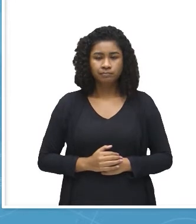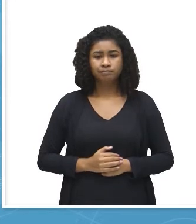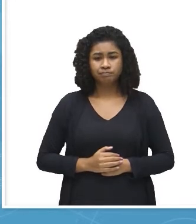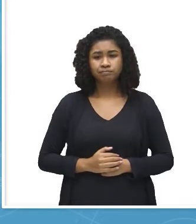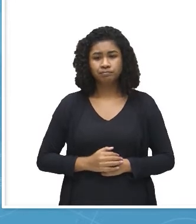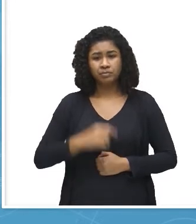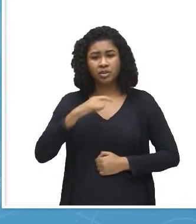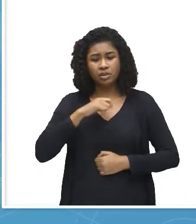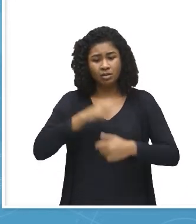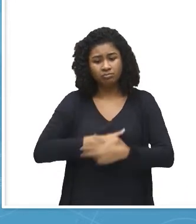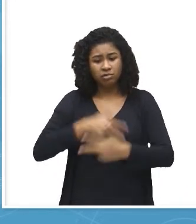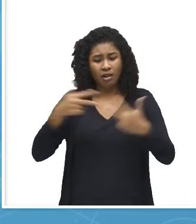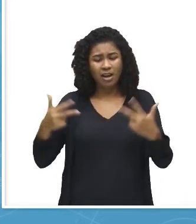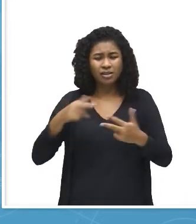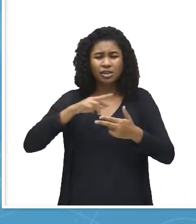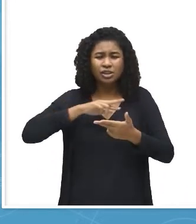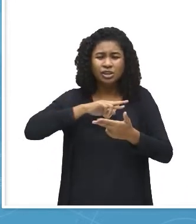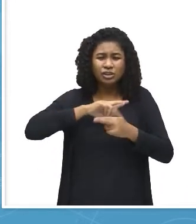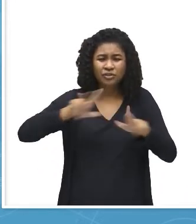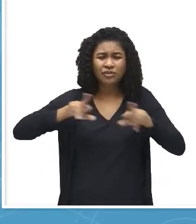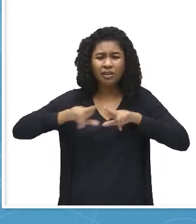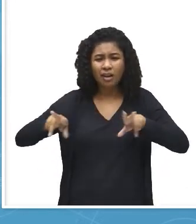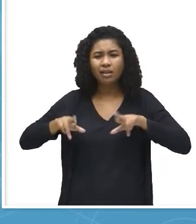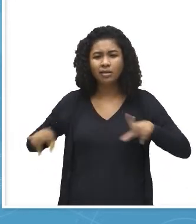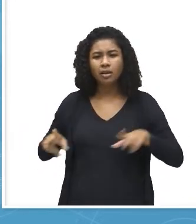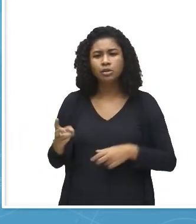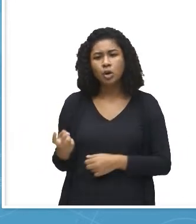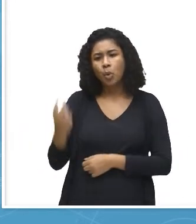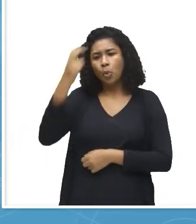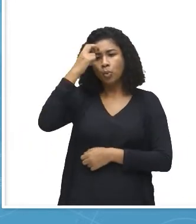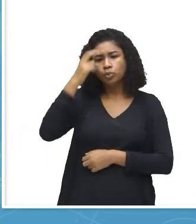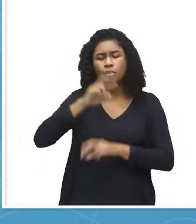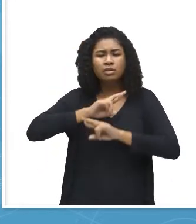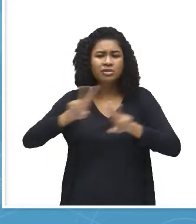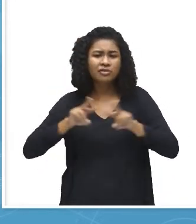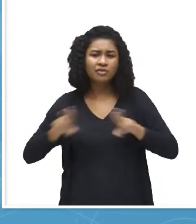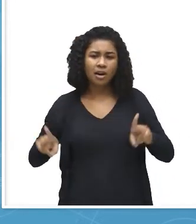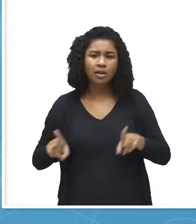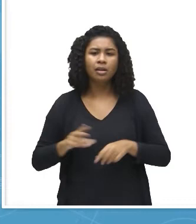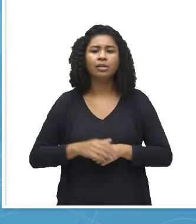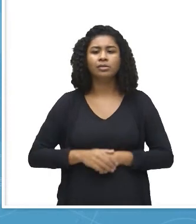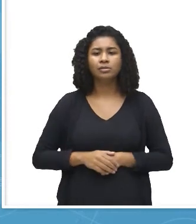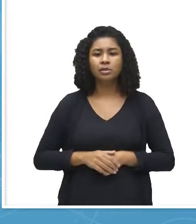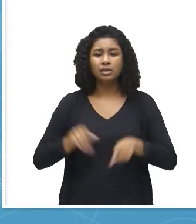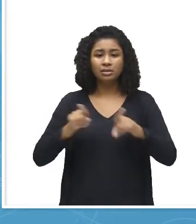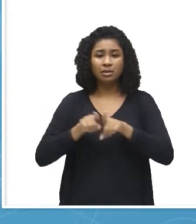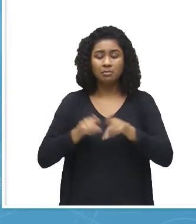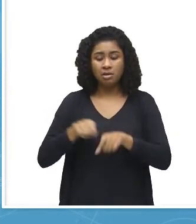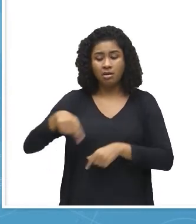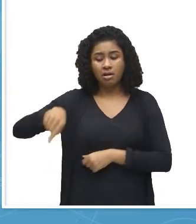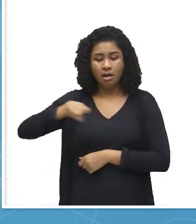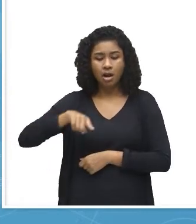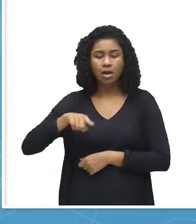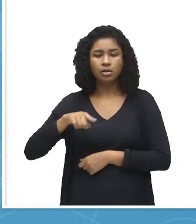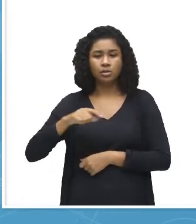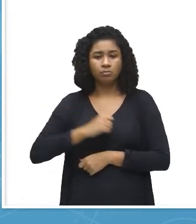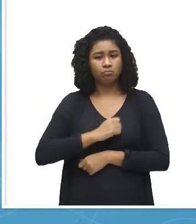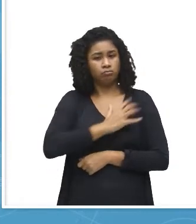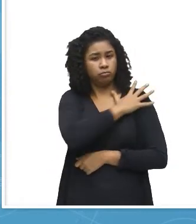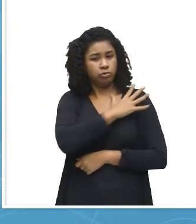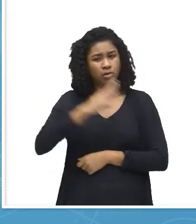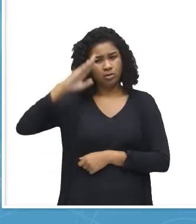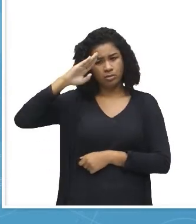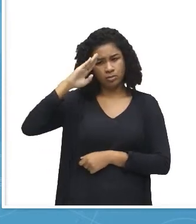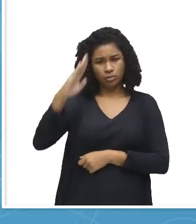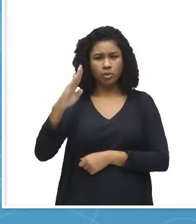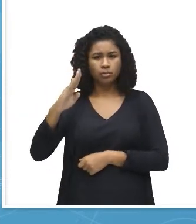Diferenças étnicas e culturais religiosas entre os oficiais britânicos e os soldados indianos conhecidos como cipaios. A